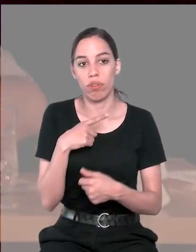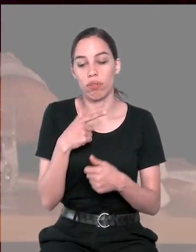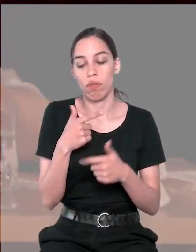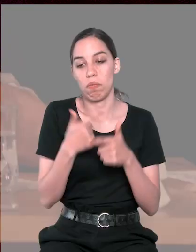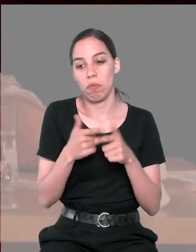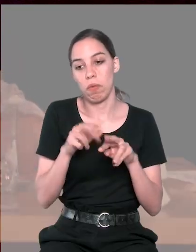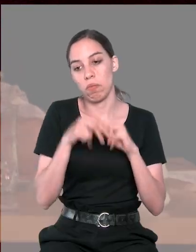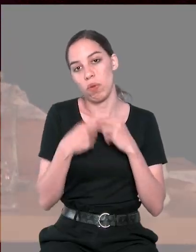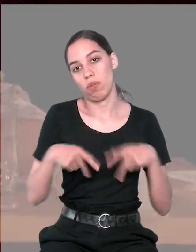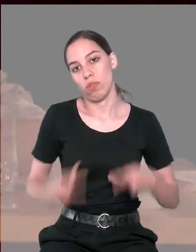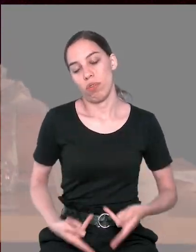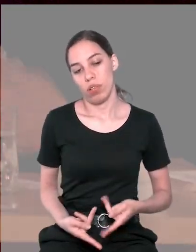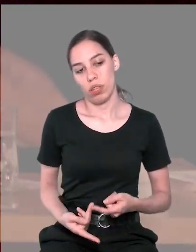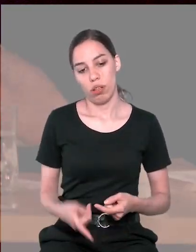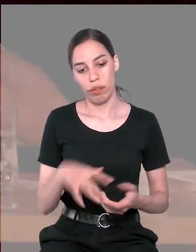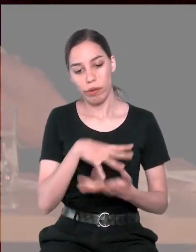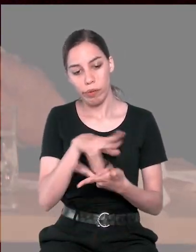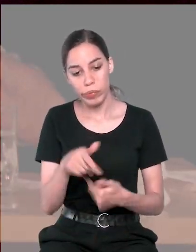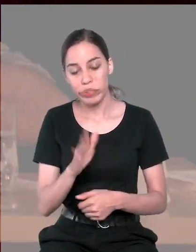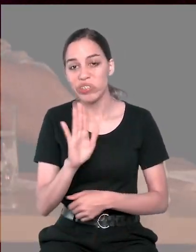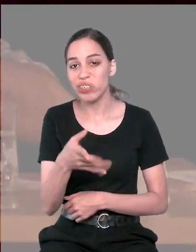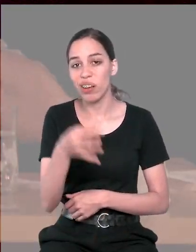Quer dizer, o próprio mundo se tornou espírito,